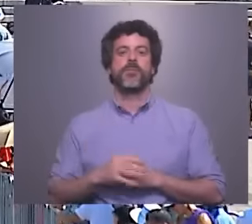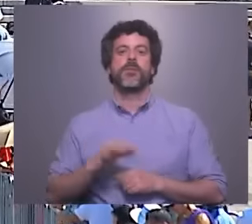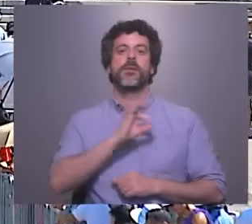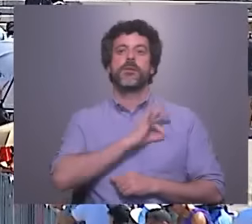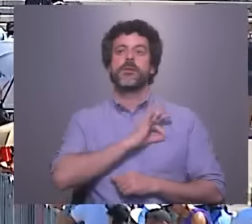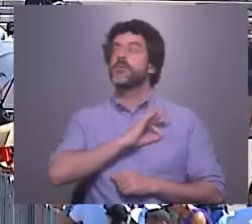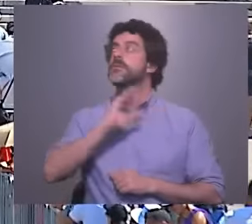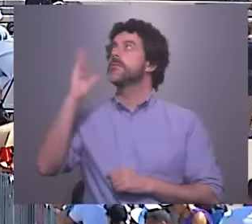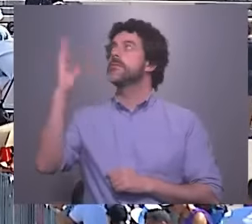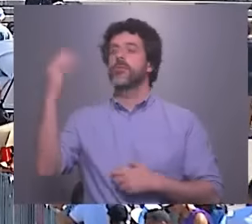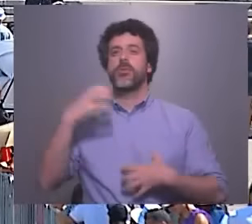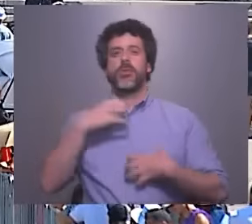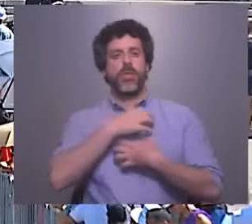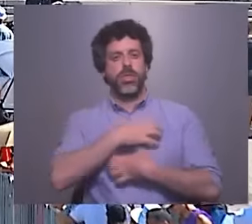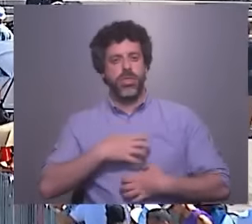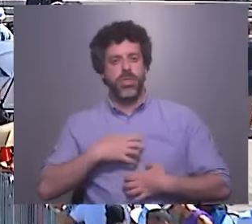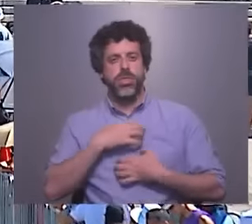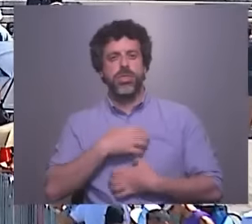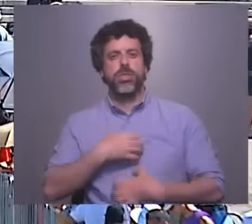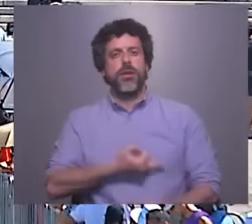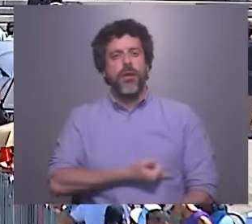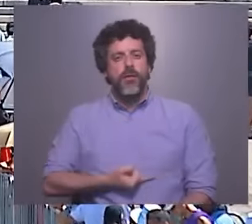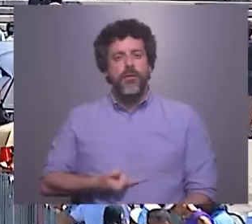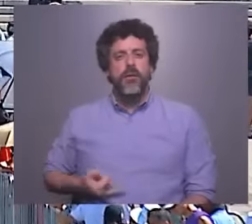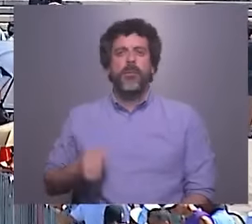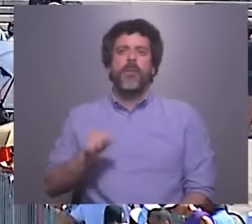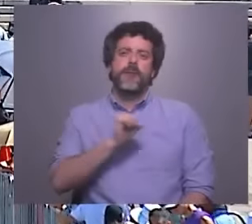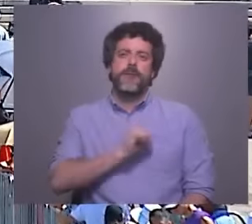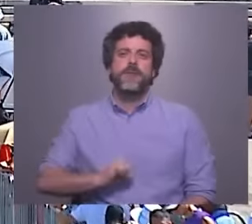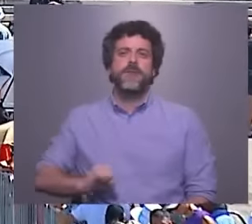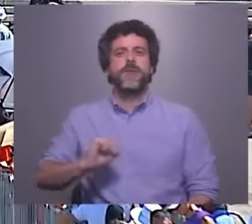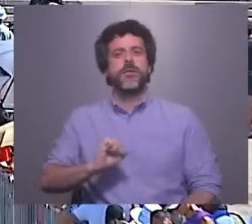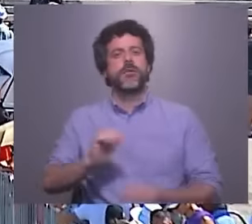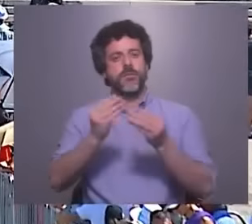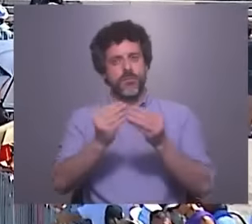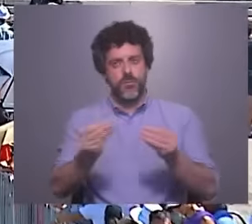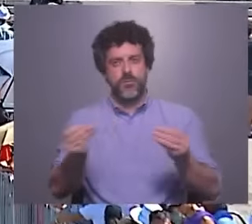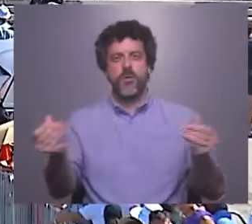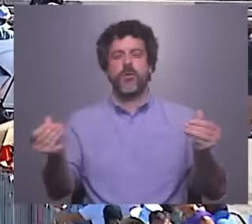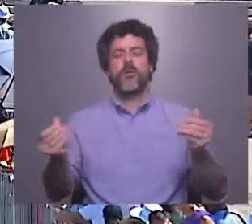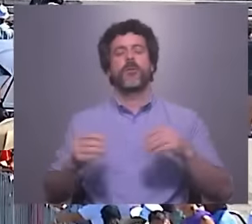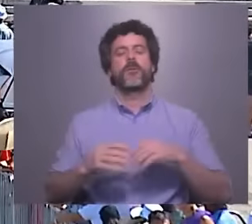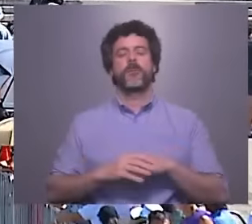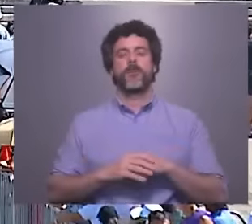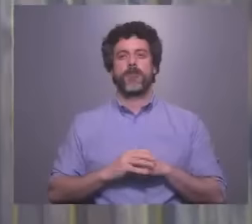Senhor, a nossa força.